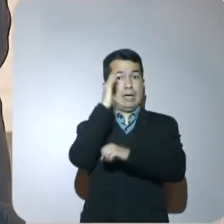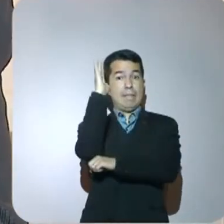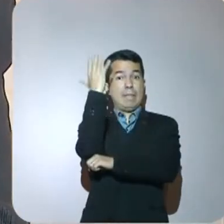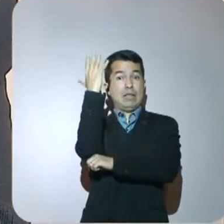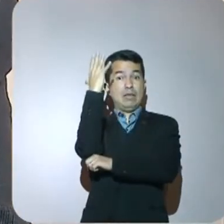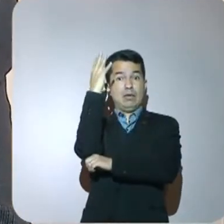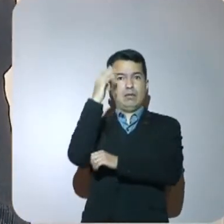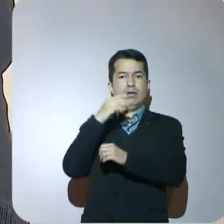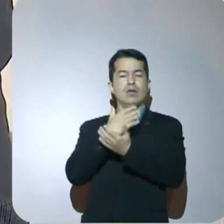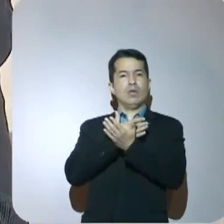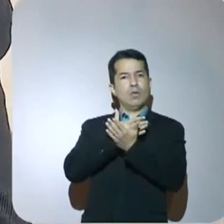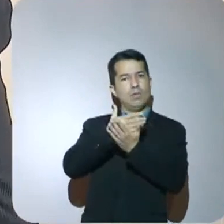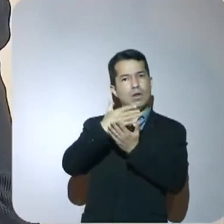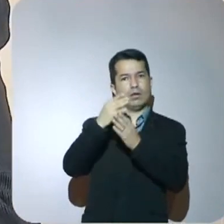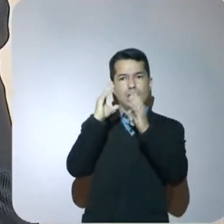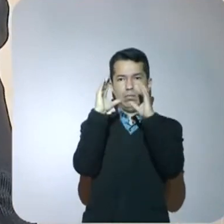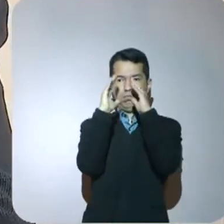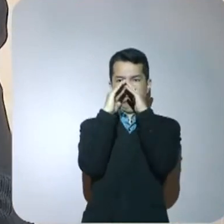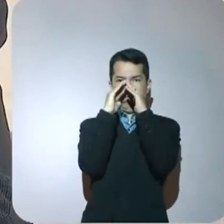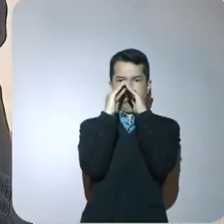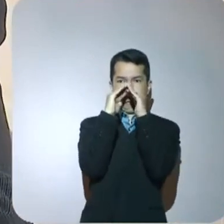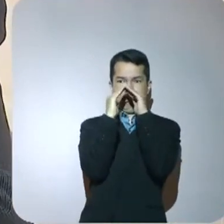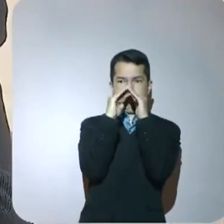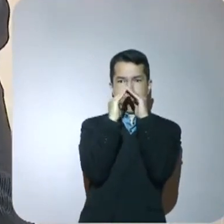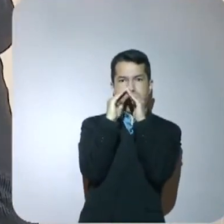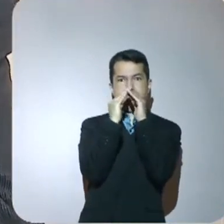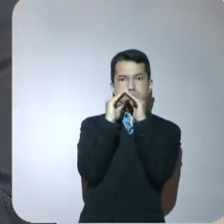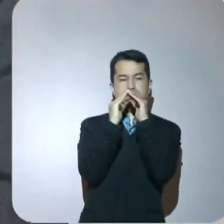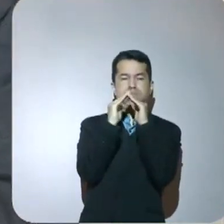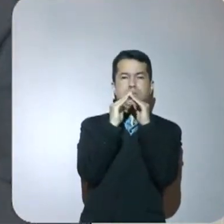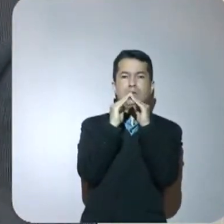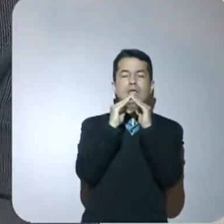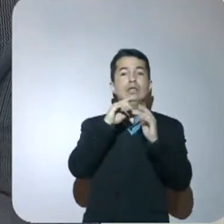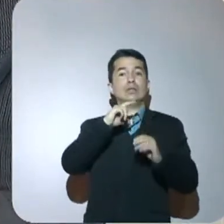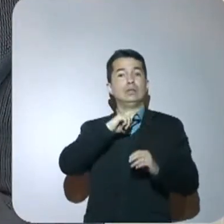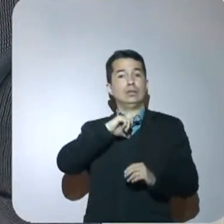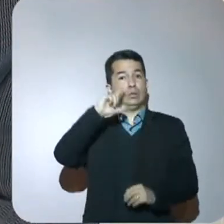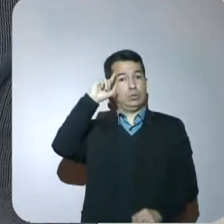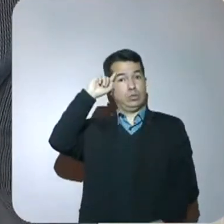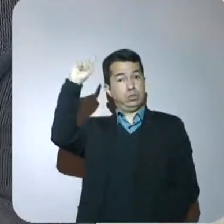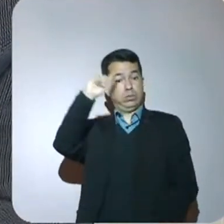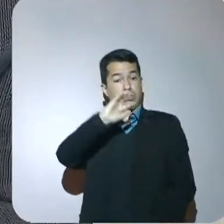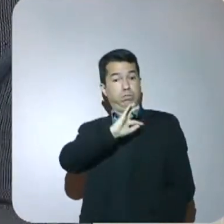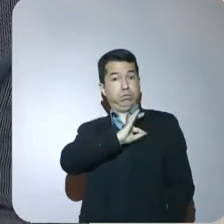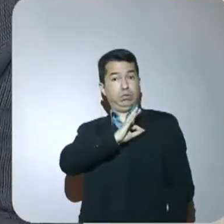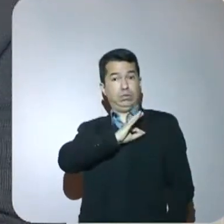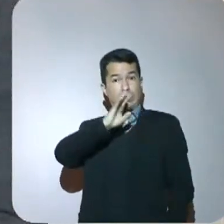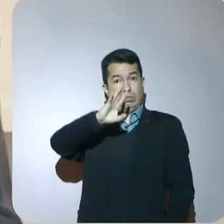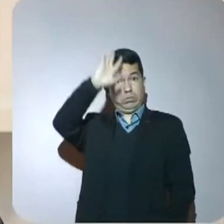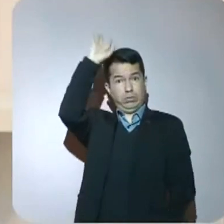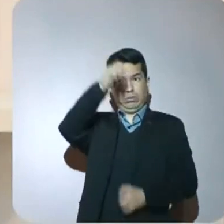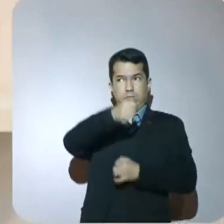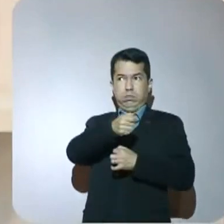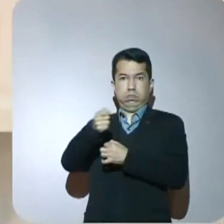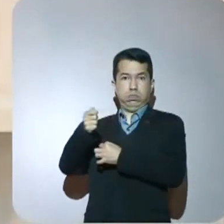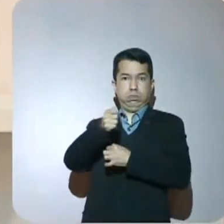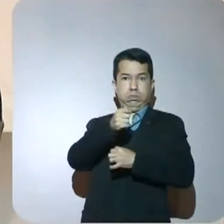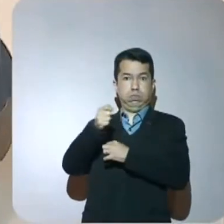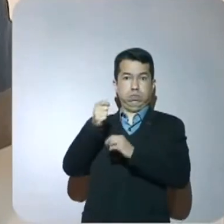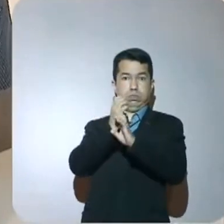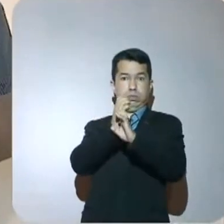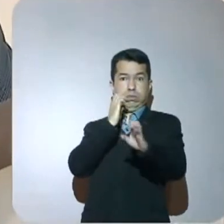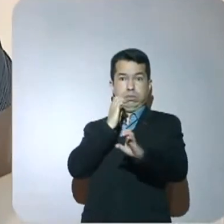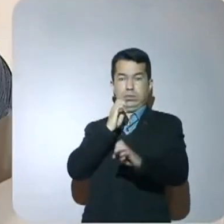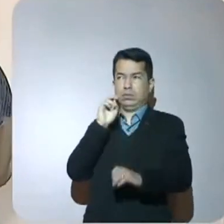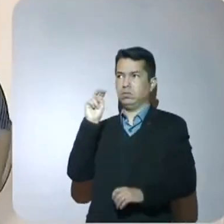de reboco. E aí, então, chegou a Defesa Civil, os bombeiros, os engenheiros disseram, vocês têm que